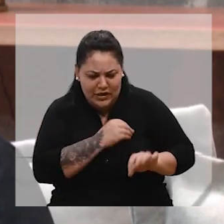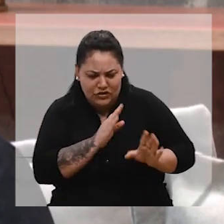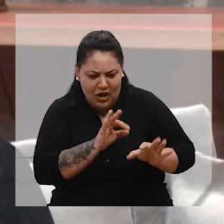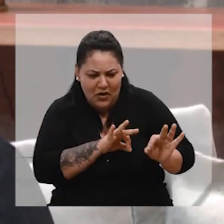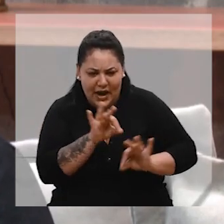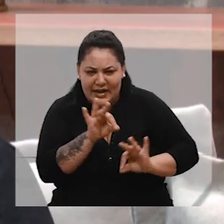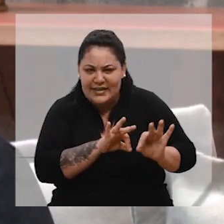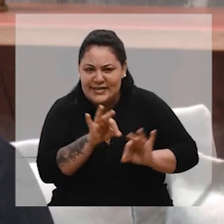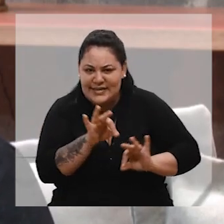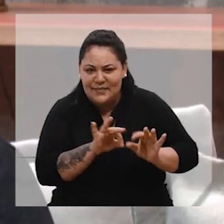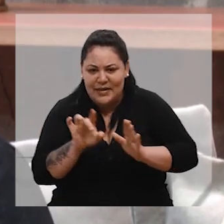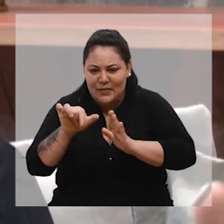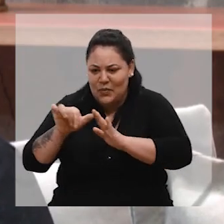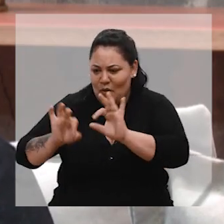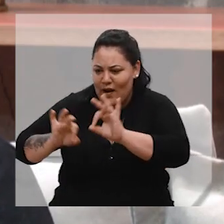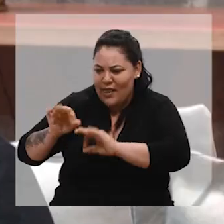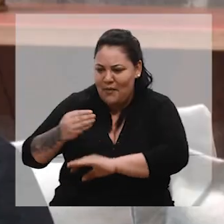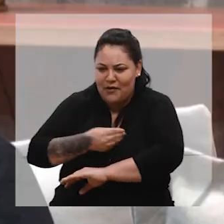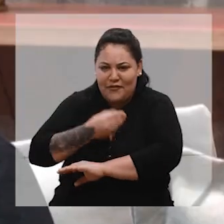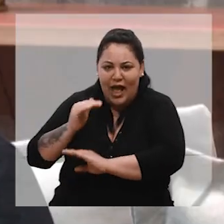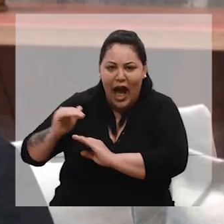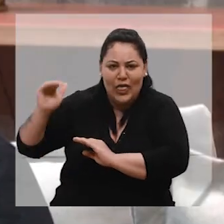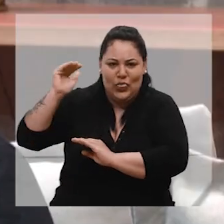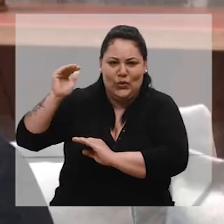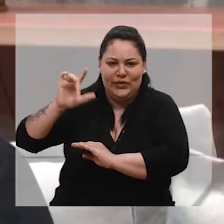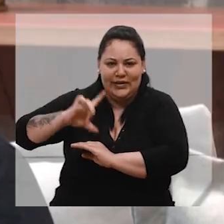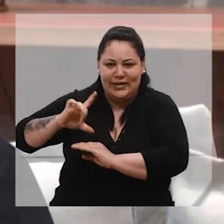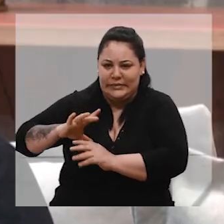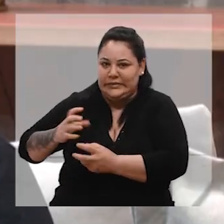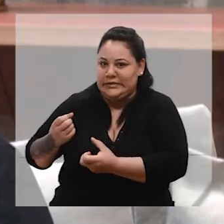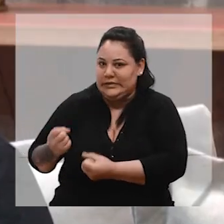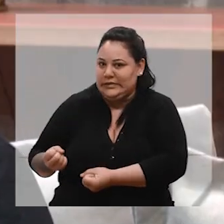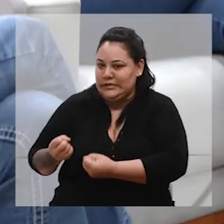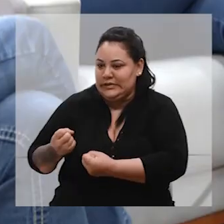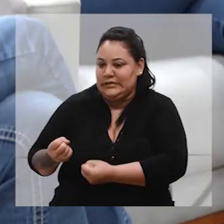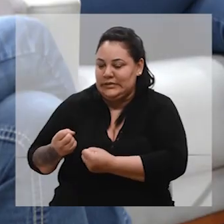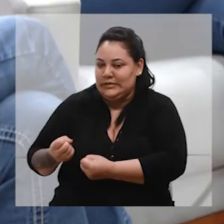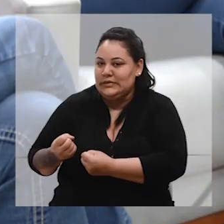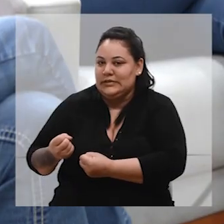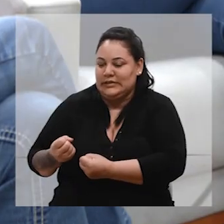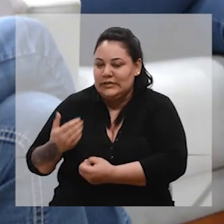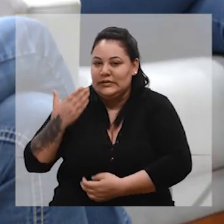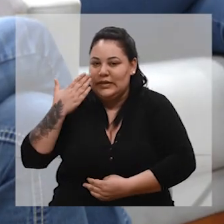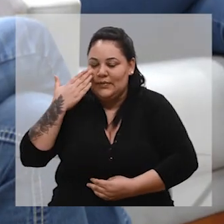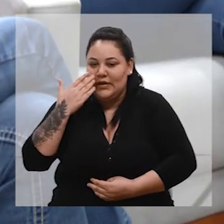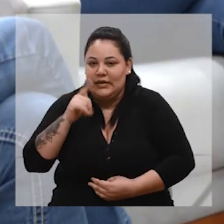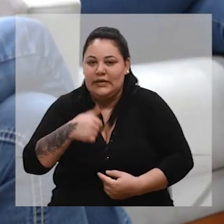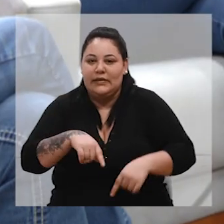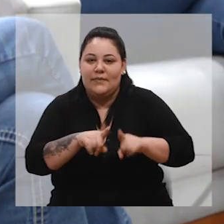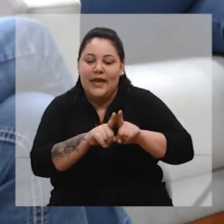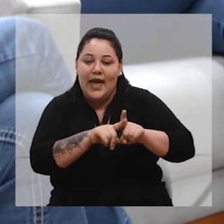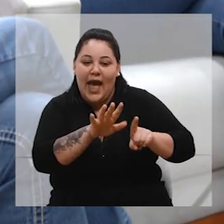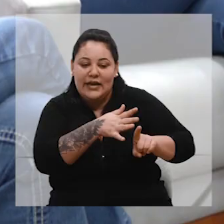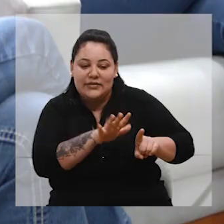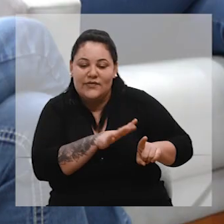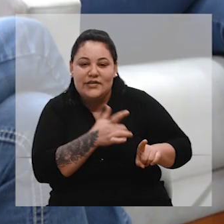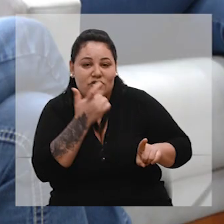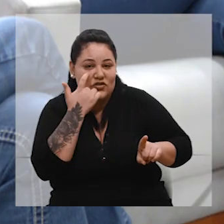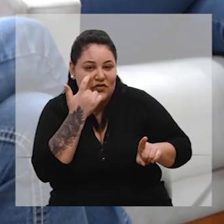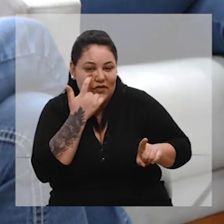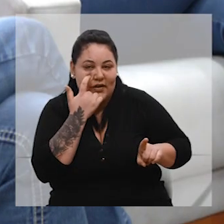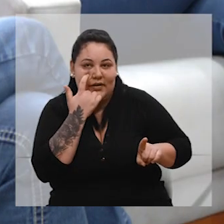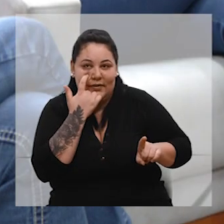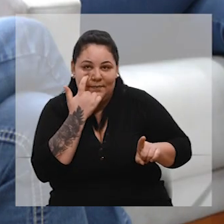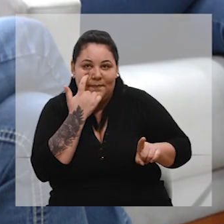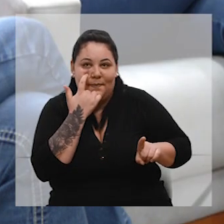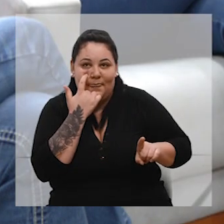de vida, né, que prepara para a vida adulta, que também tem essa carga, assim, muito forte, né, e às